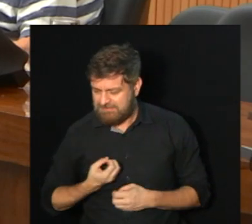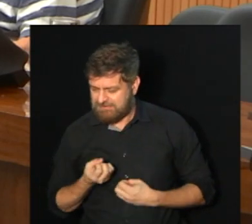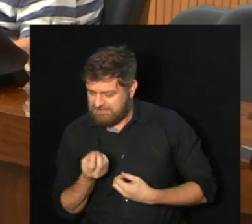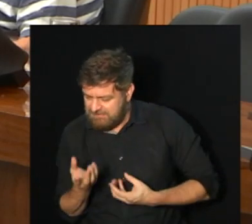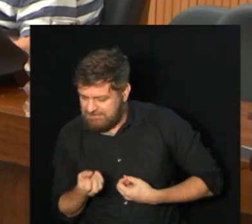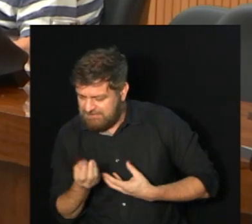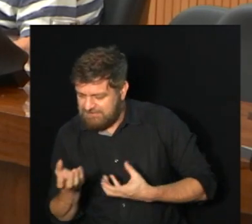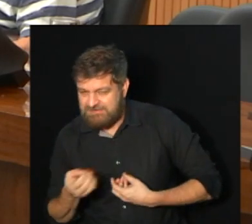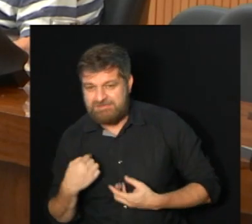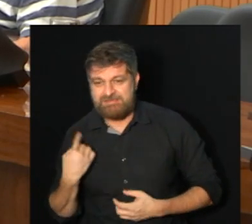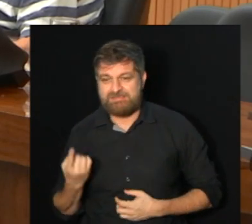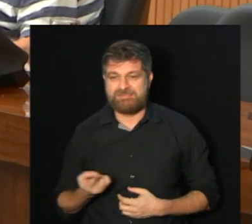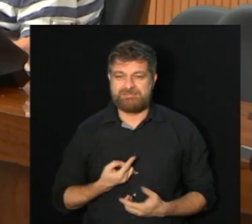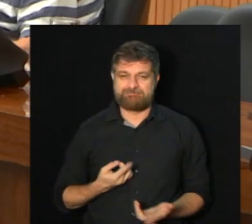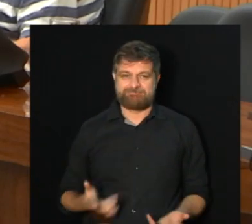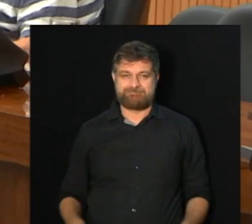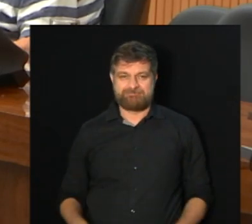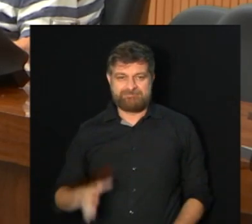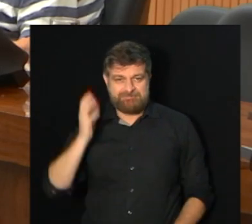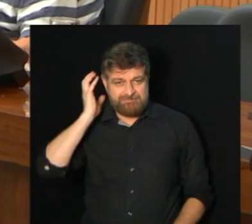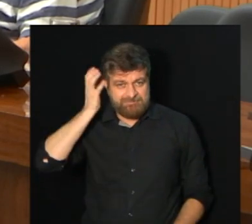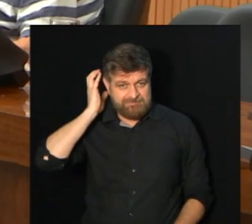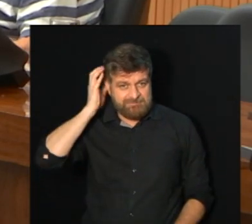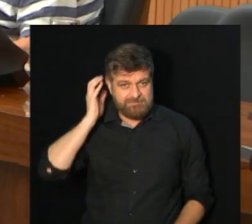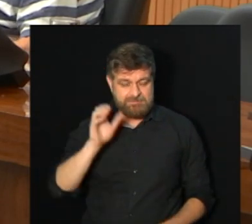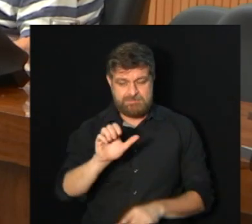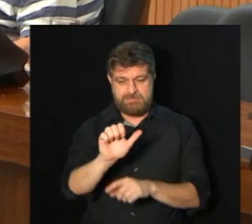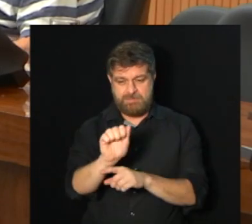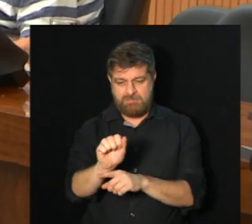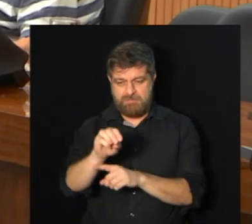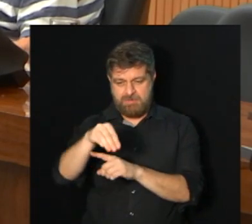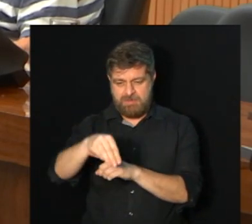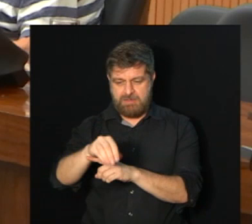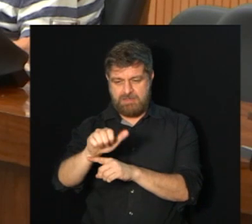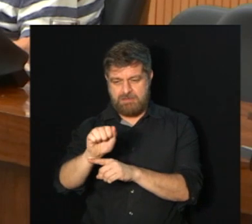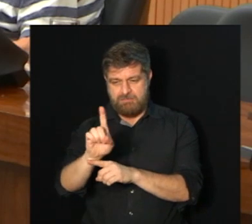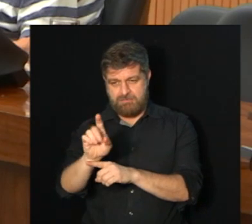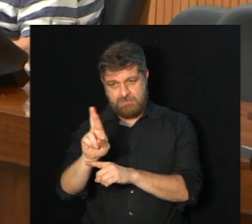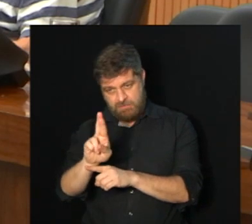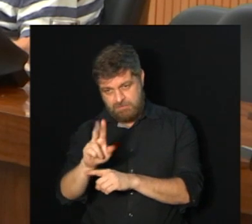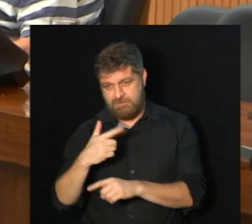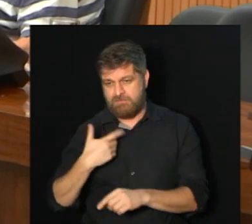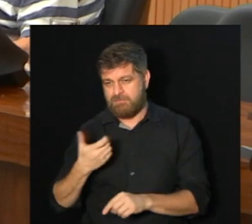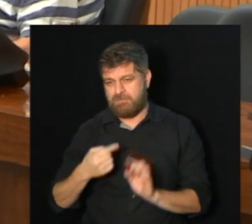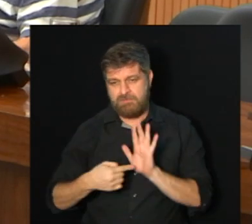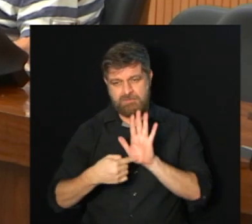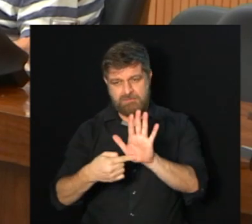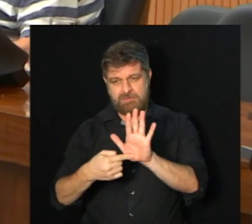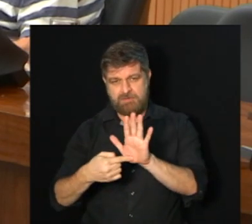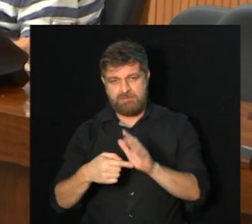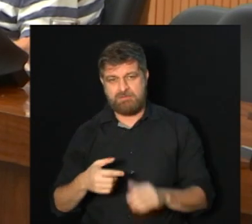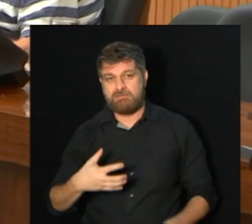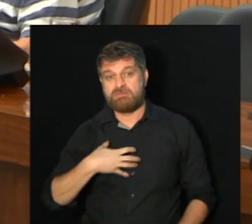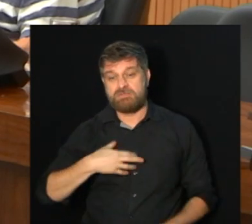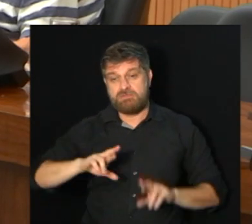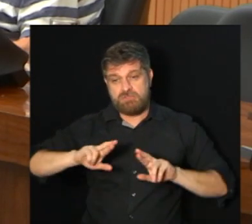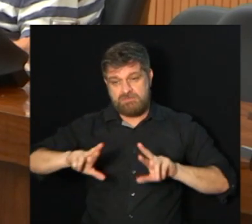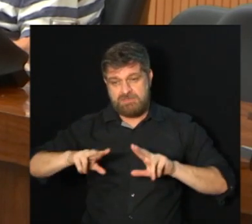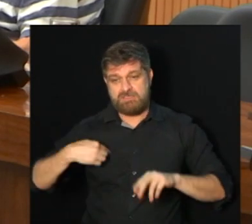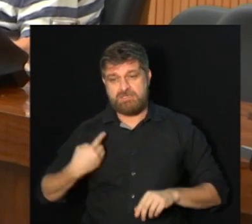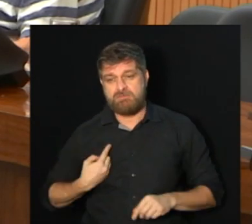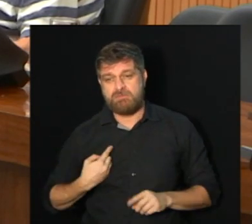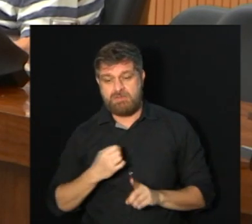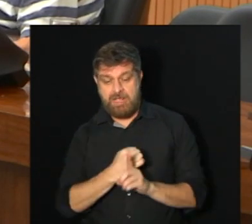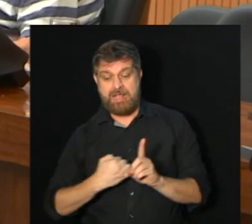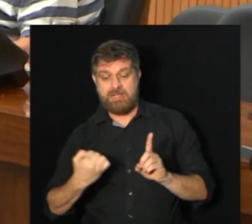nosso dito hobby, que é o radioamadorismo, que eu pretendo fazer uma apresentação aqui um pouco diferente, mostrando a parte